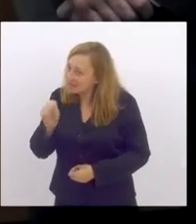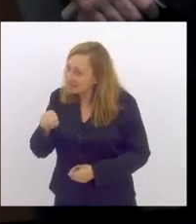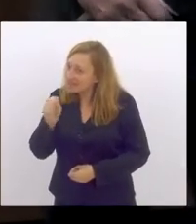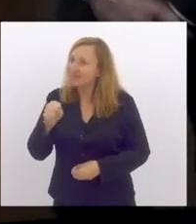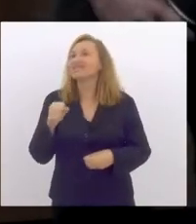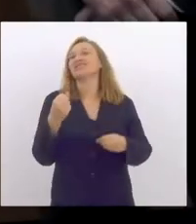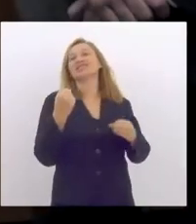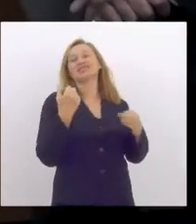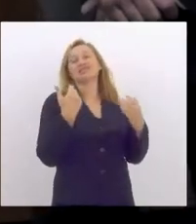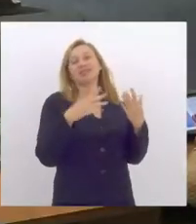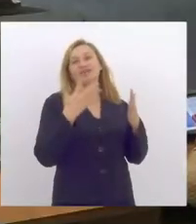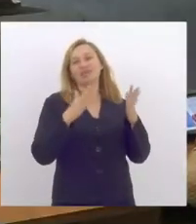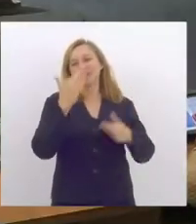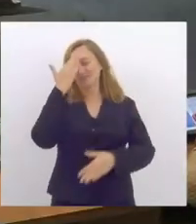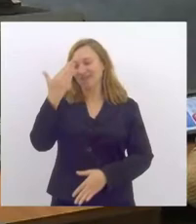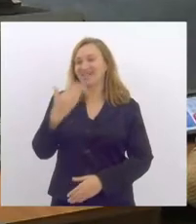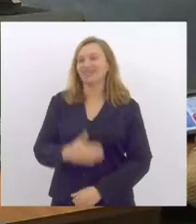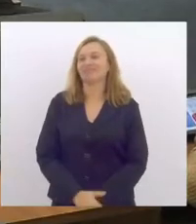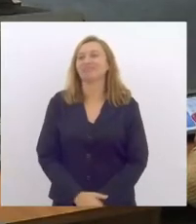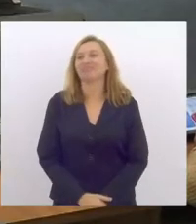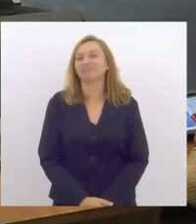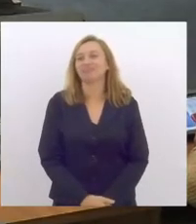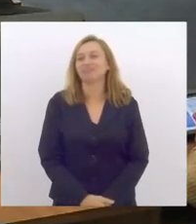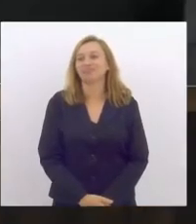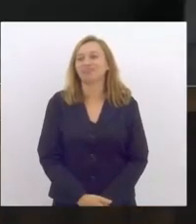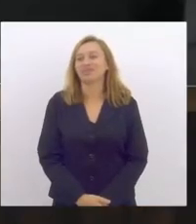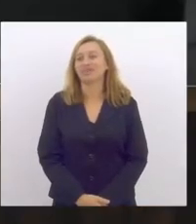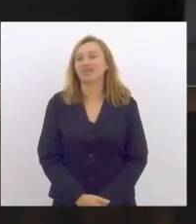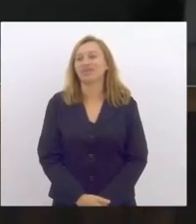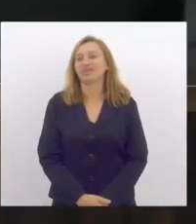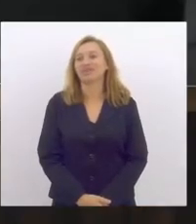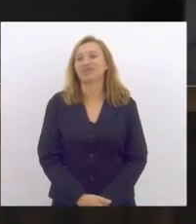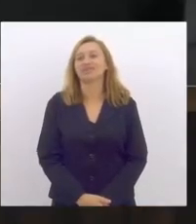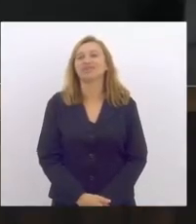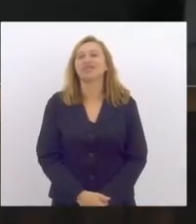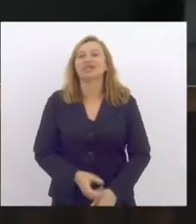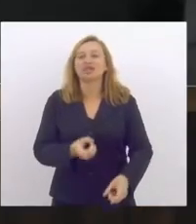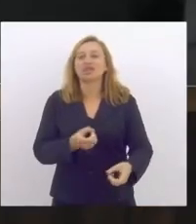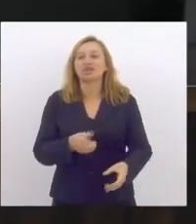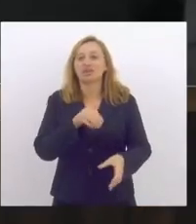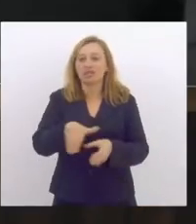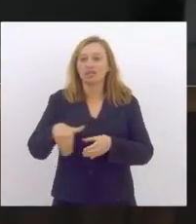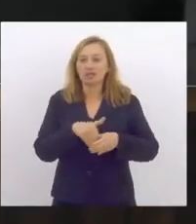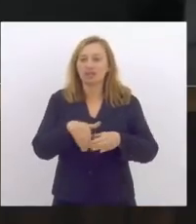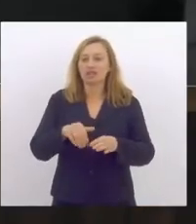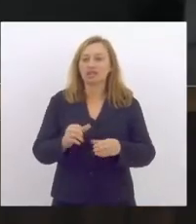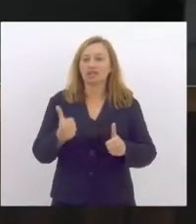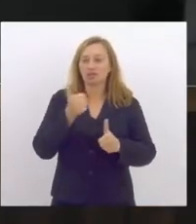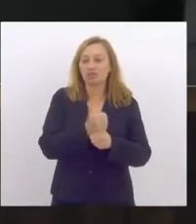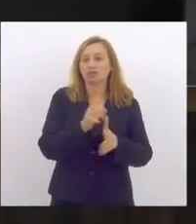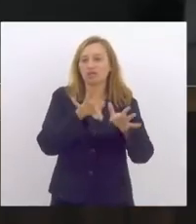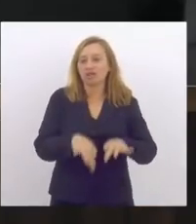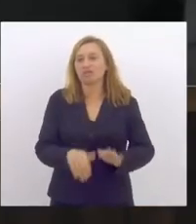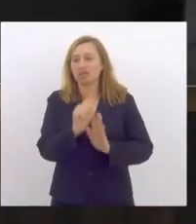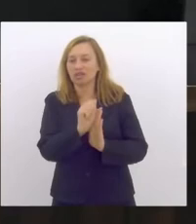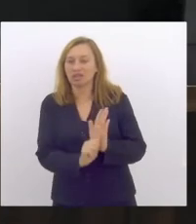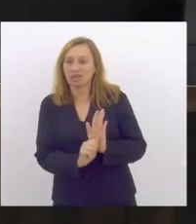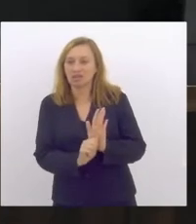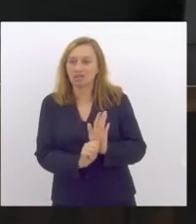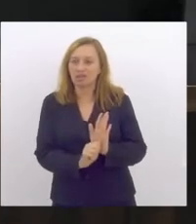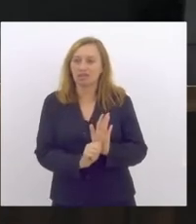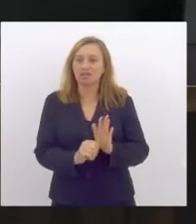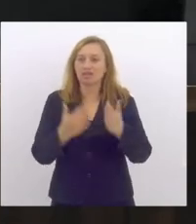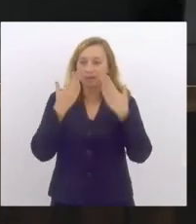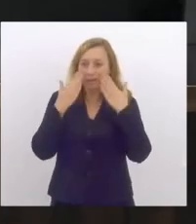louvor. Muito obrigado. Com os pareceres emitidos, em votação substitutivo, conforme a final de redação que